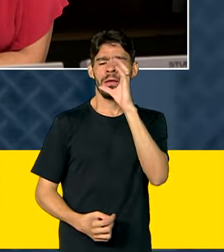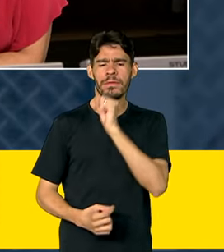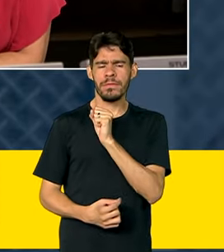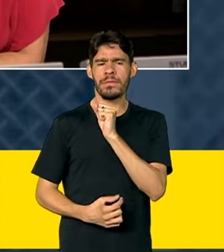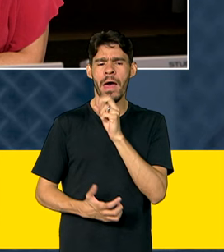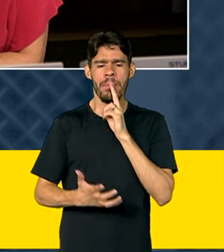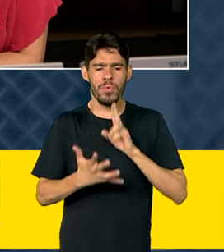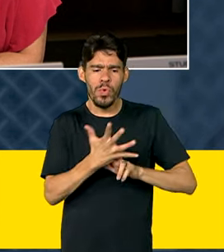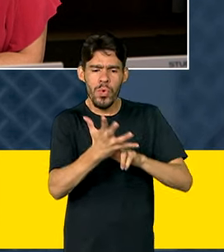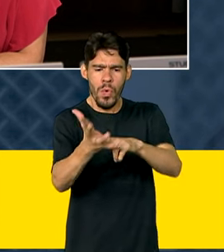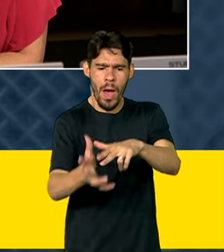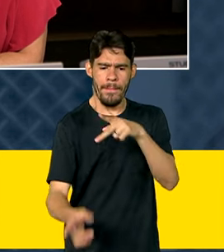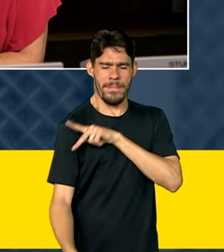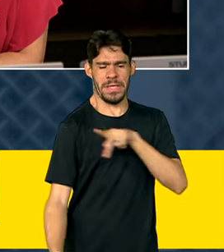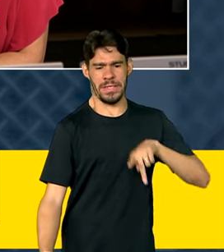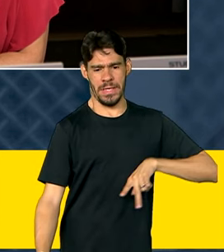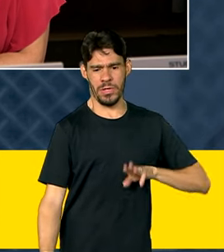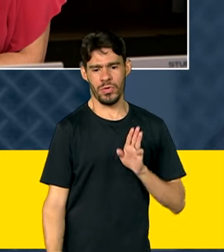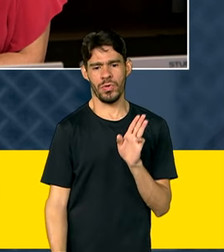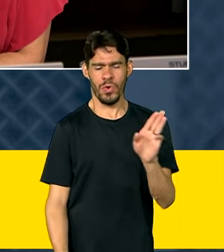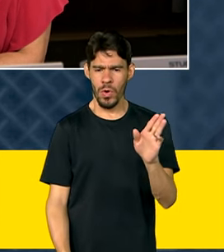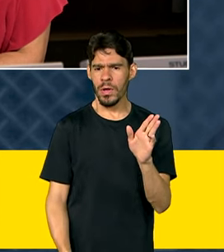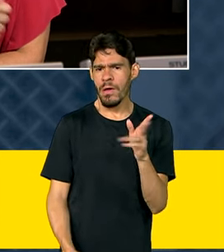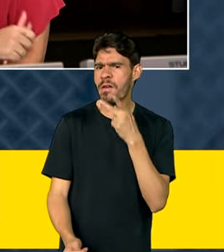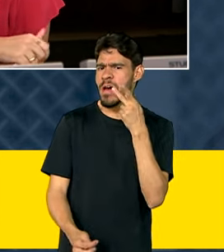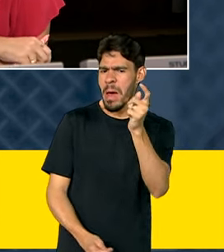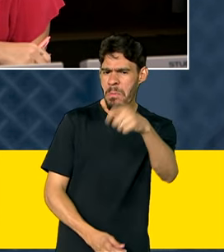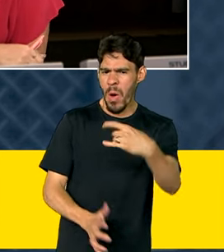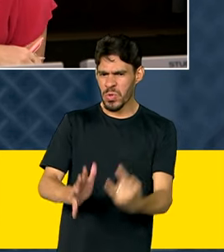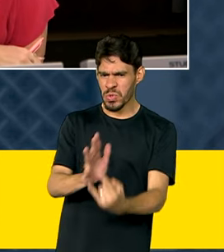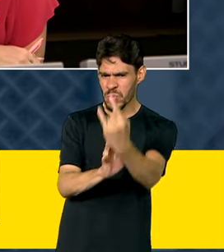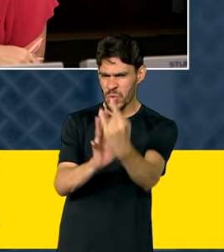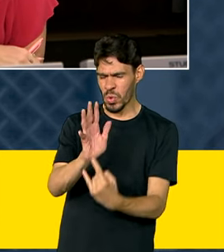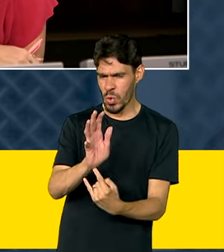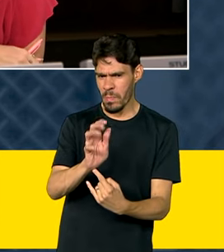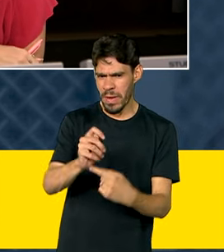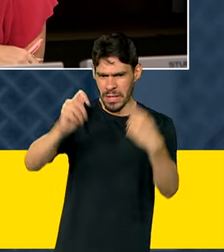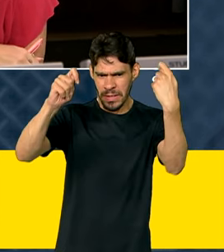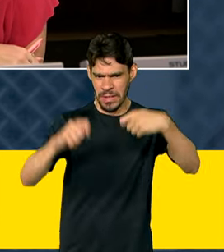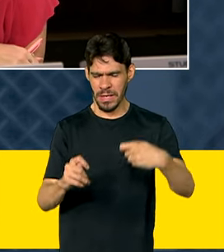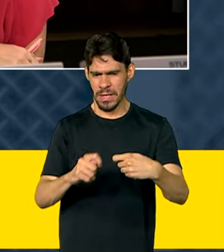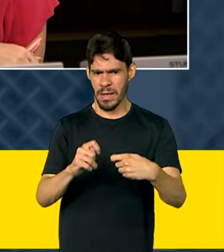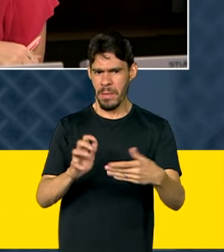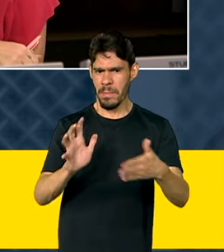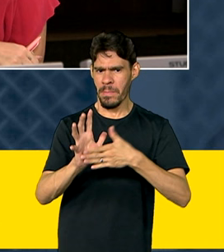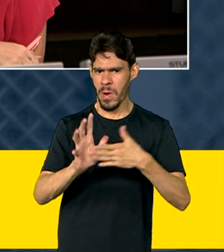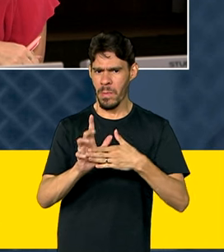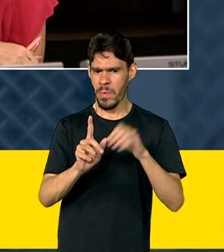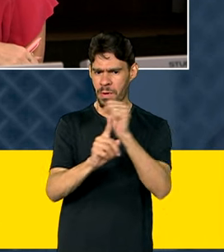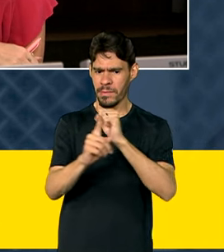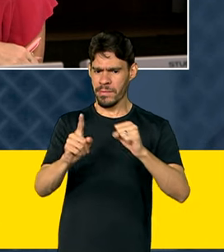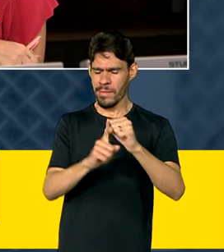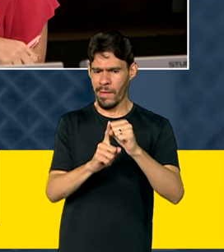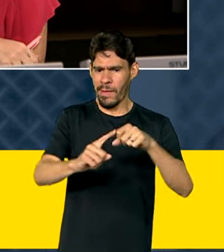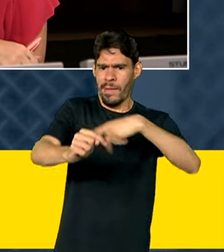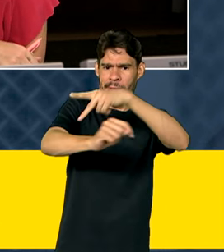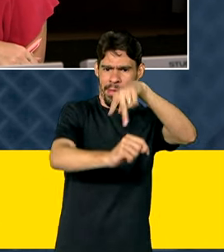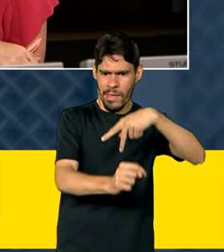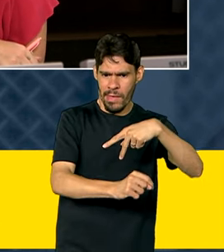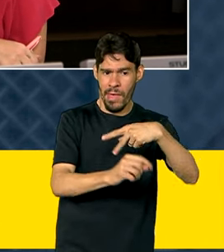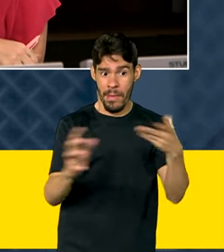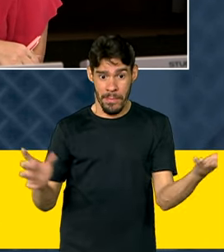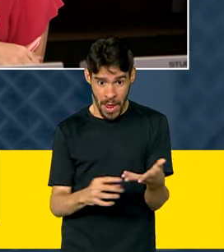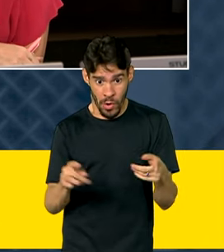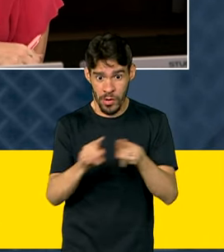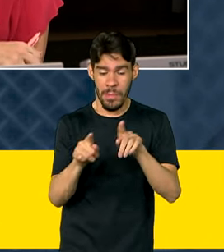vai ser entregue ao presidente Lula. A gente pode dizer que é um documento com as demandas e propostas da sociedade desses países para o presente